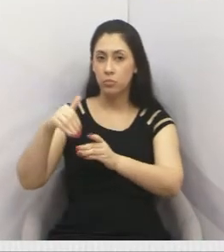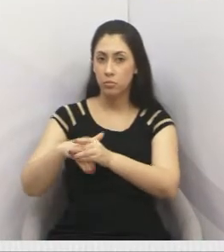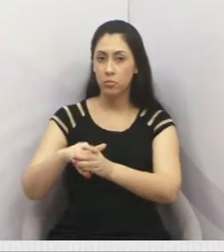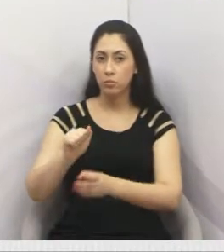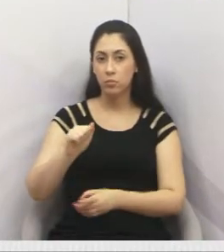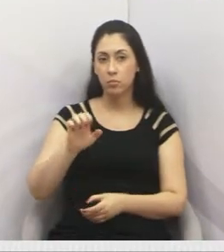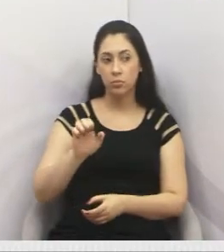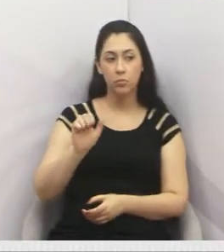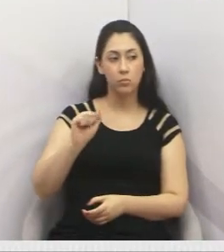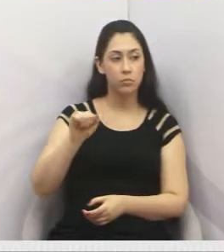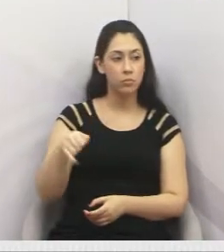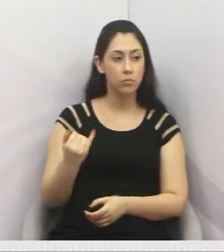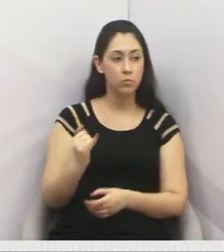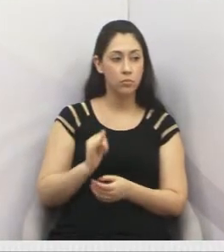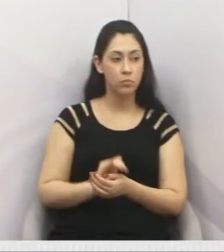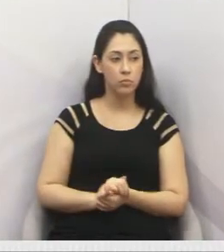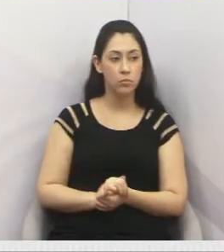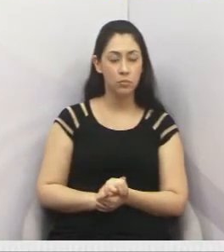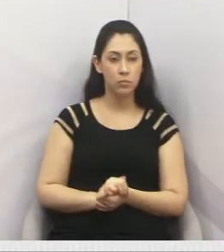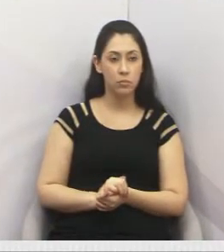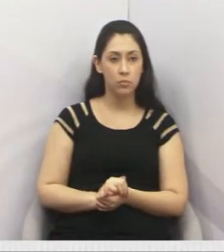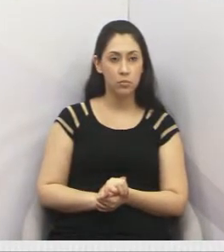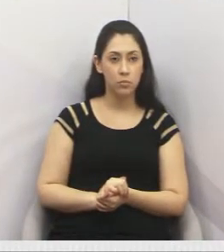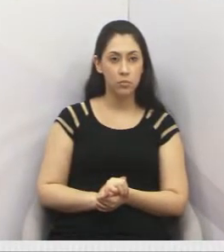Arquitetos, AEAJ.